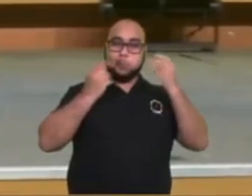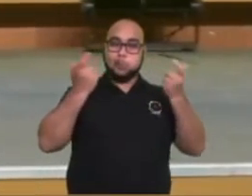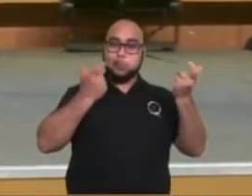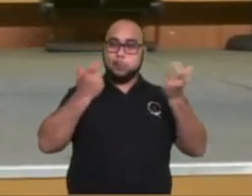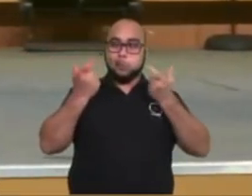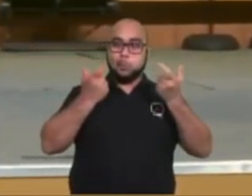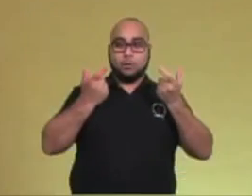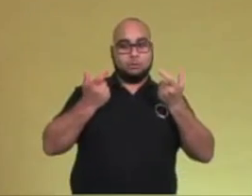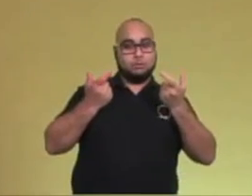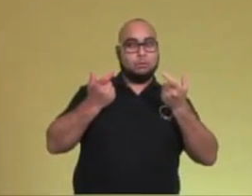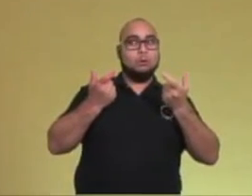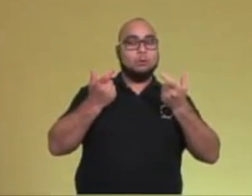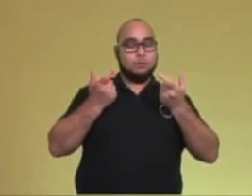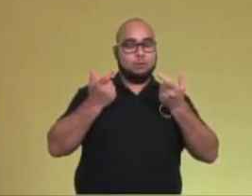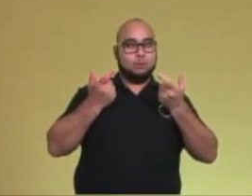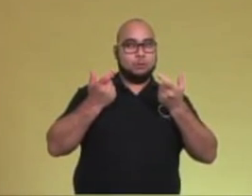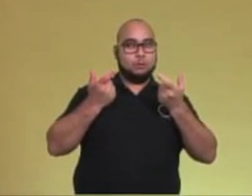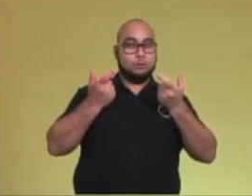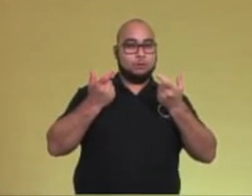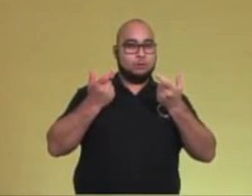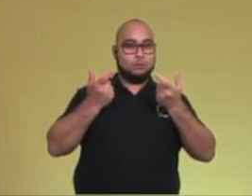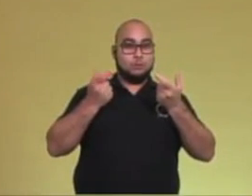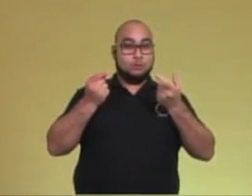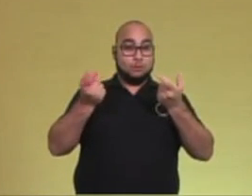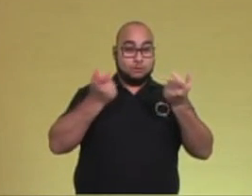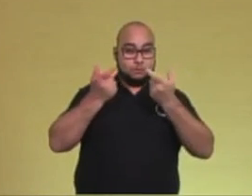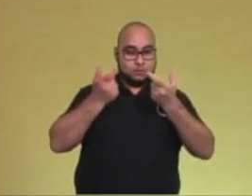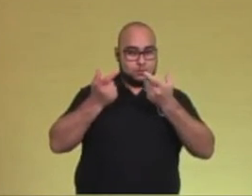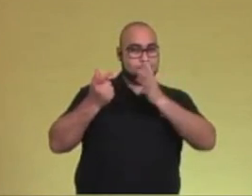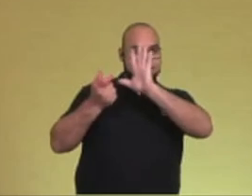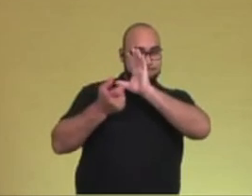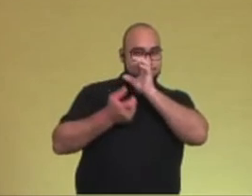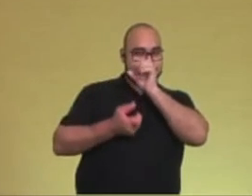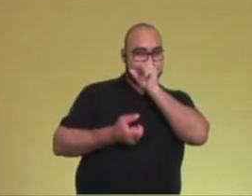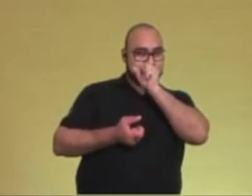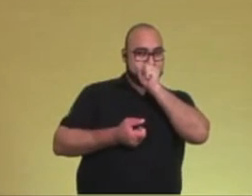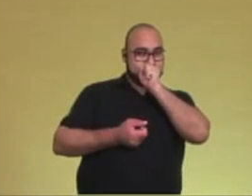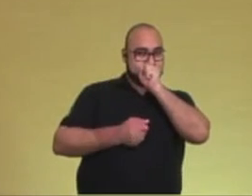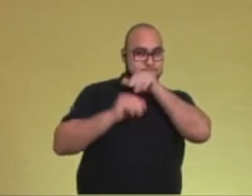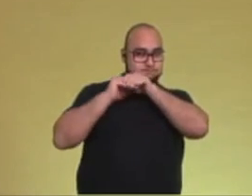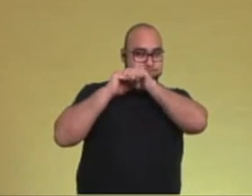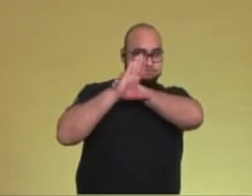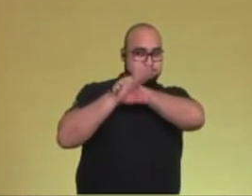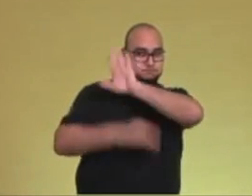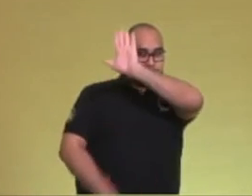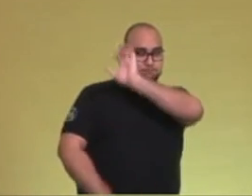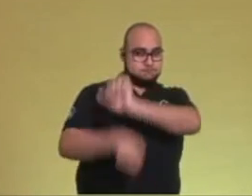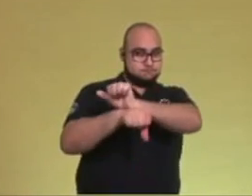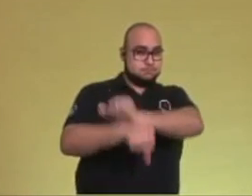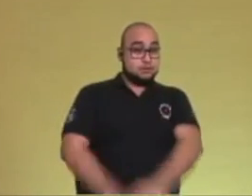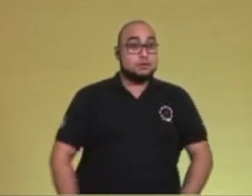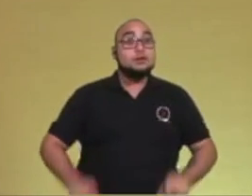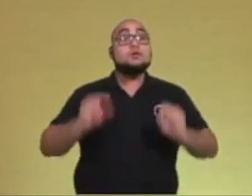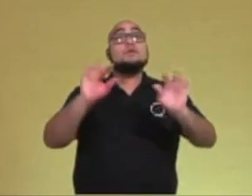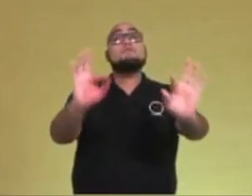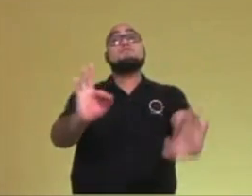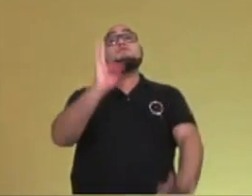palavrinha que tá falando de mim vai engolir seco um dia